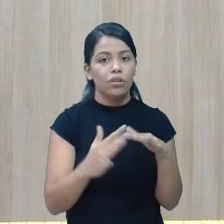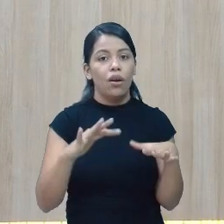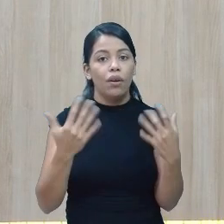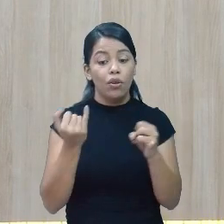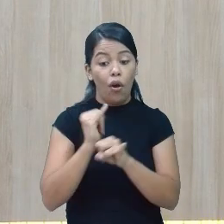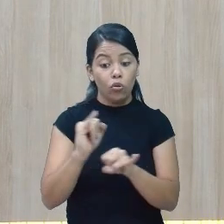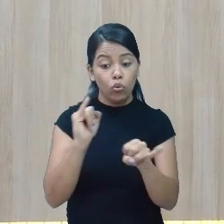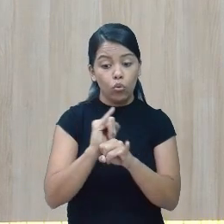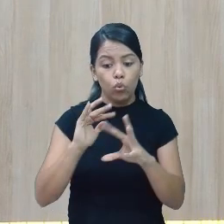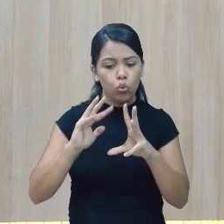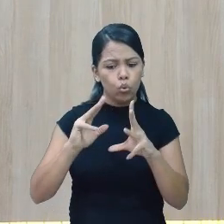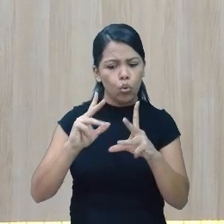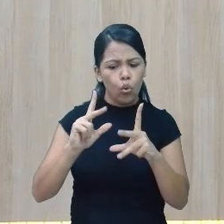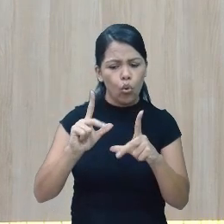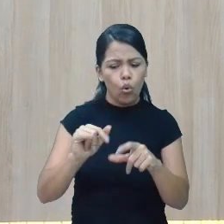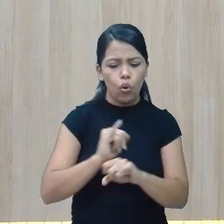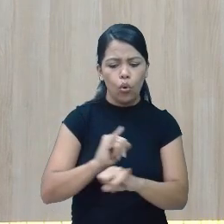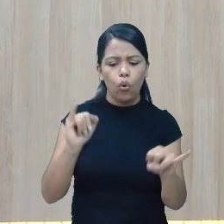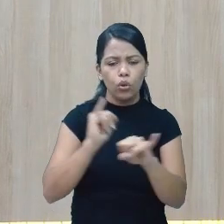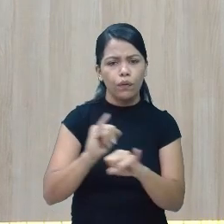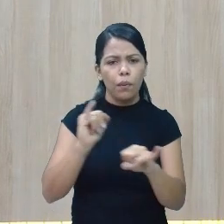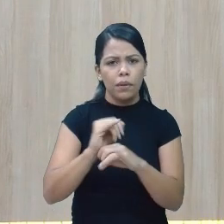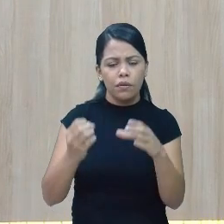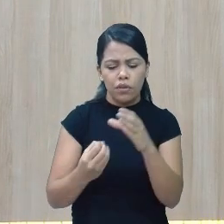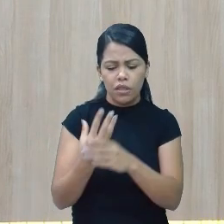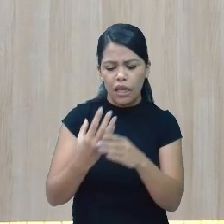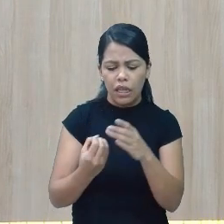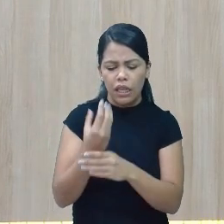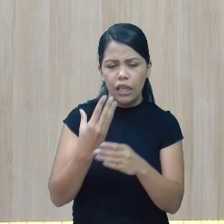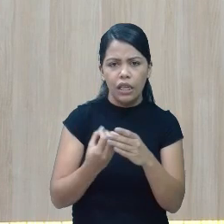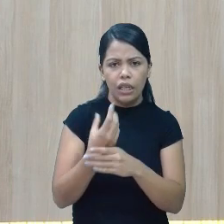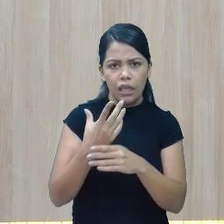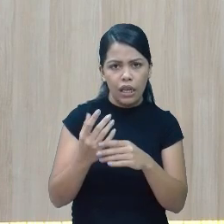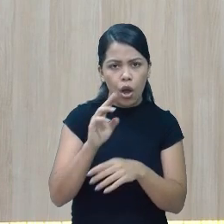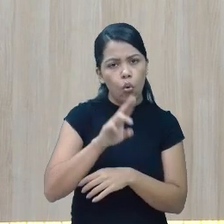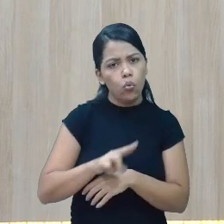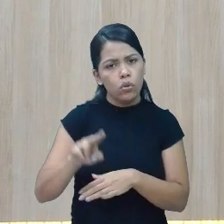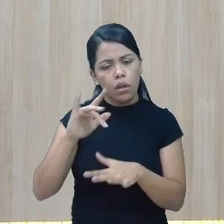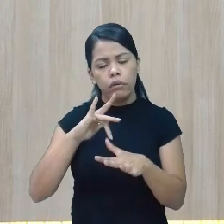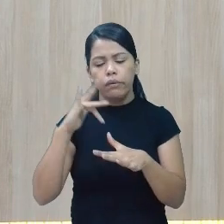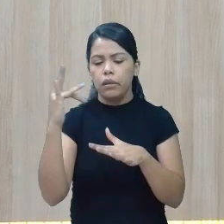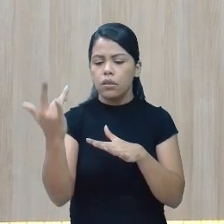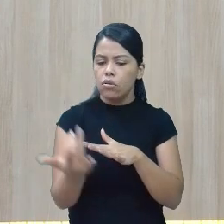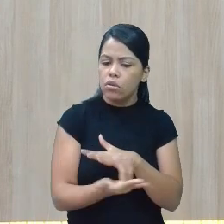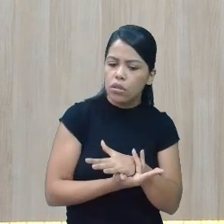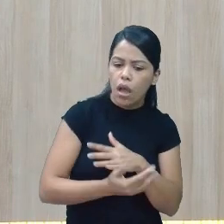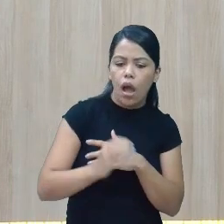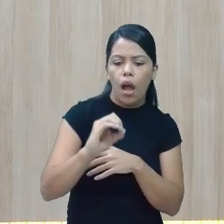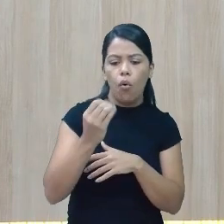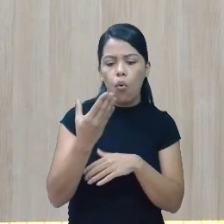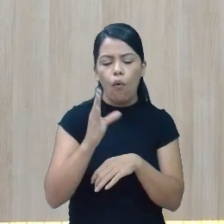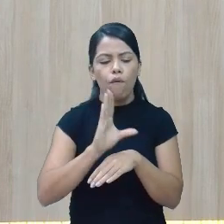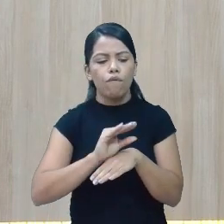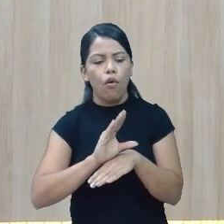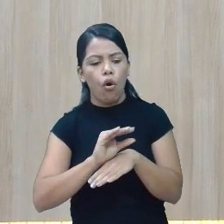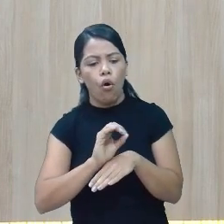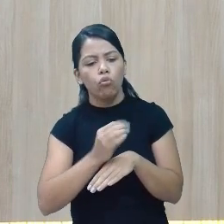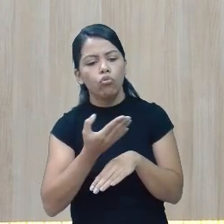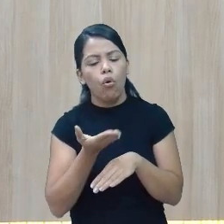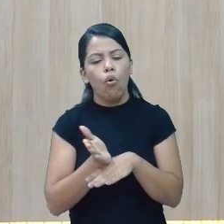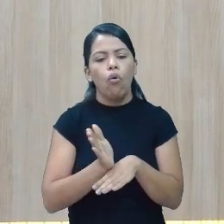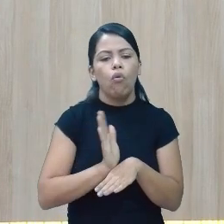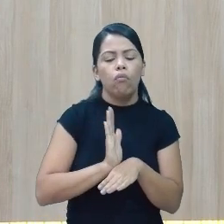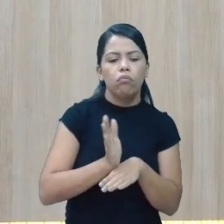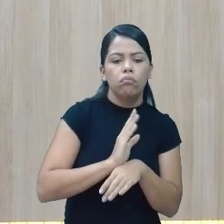seja, toda informação que você gera na internet, ou utilizando uma rede social, ou tirando uma foto, ou assistindo um